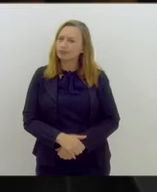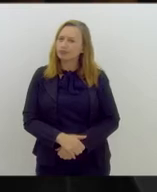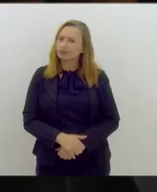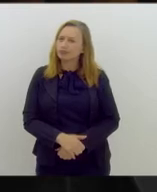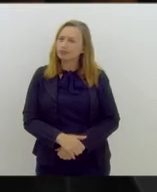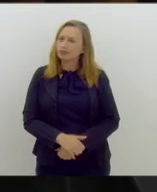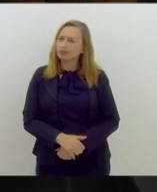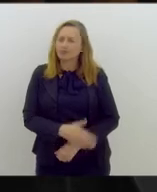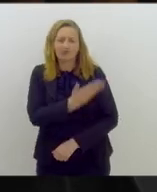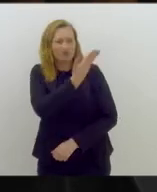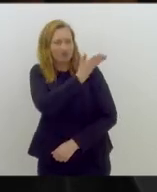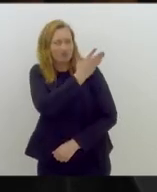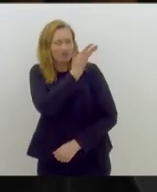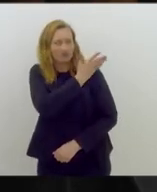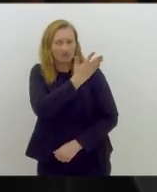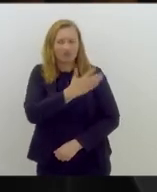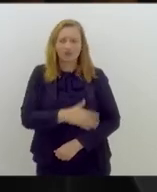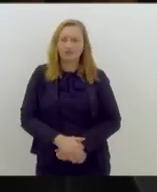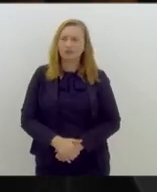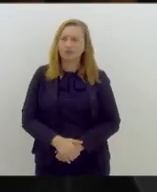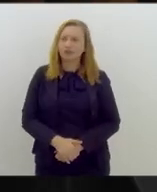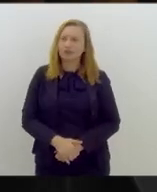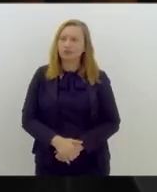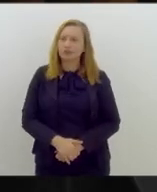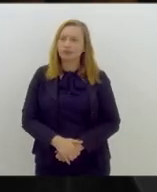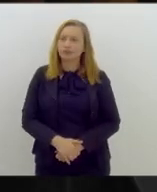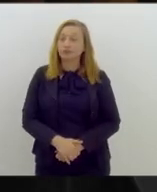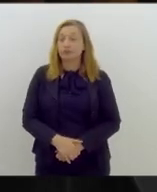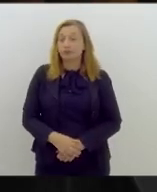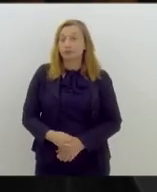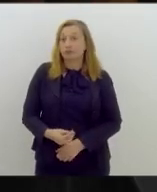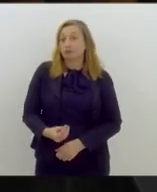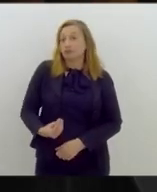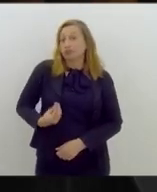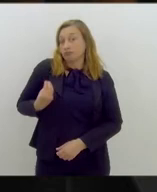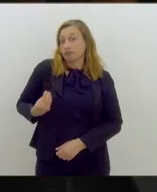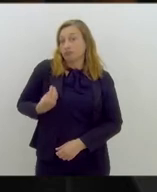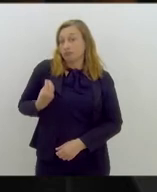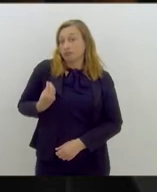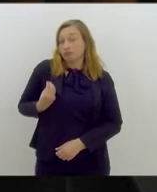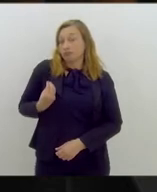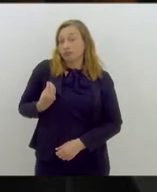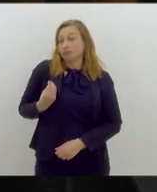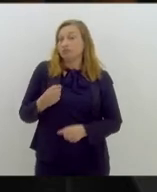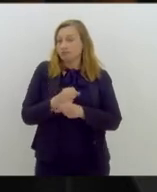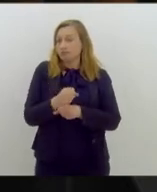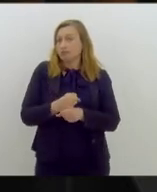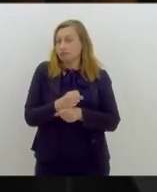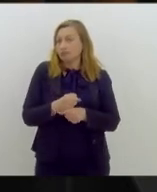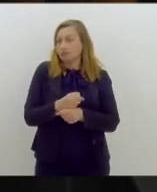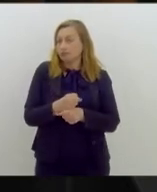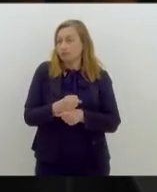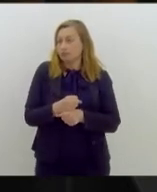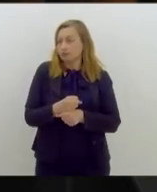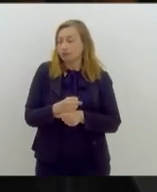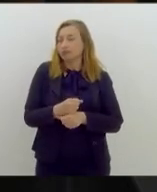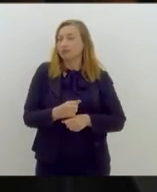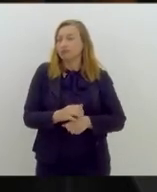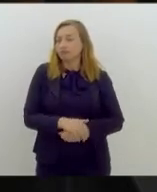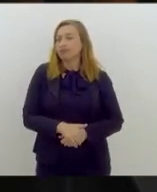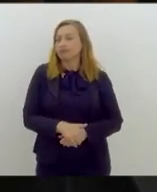preconceito que teve muito vivo nessa legislatura ficará